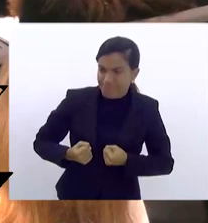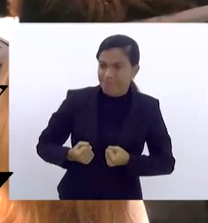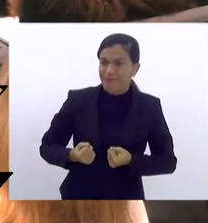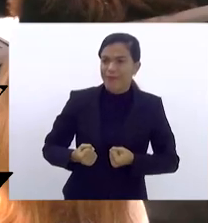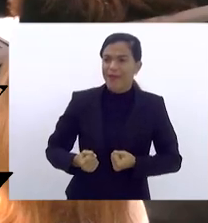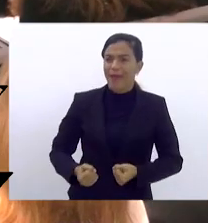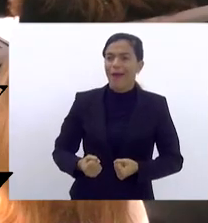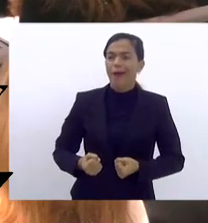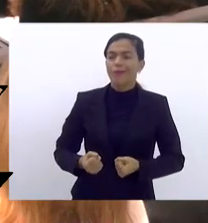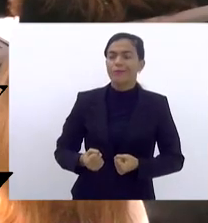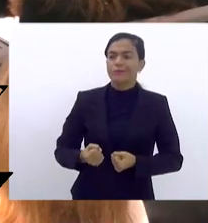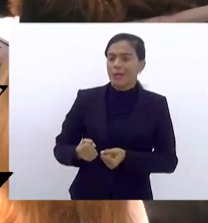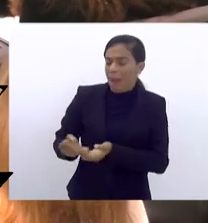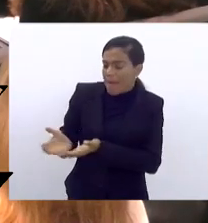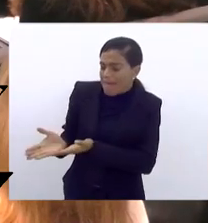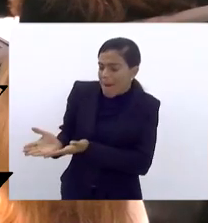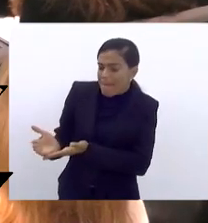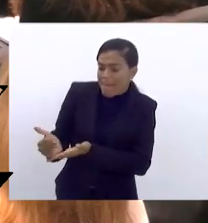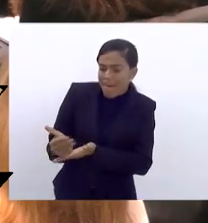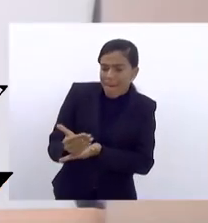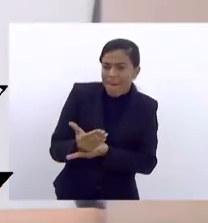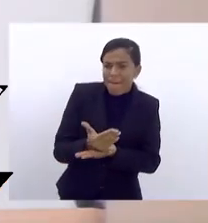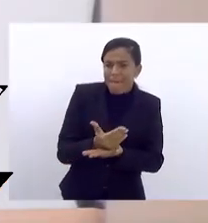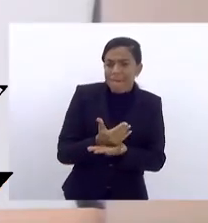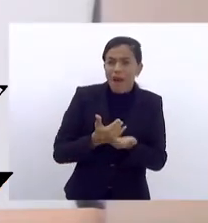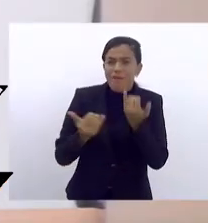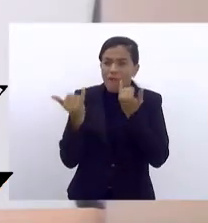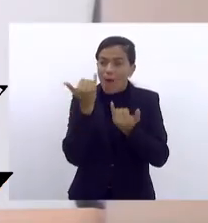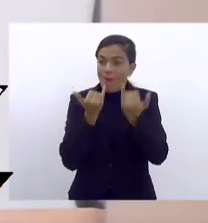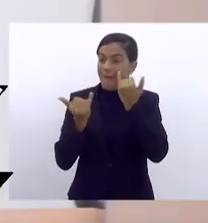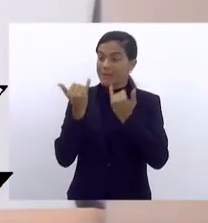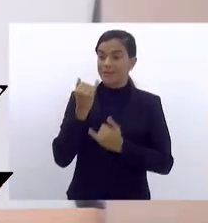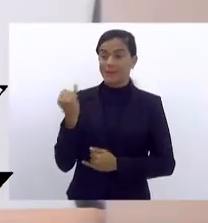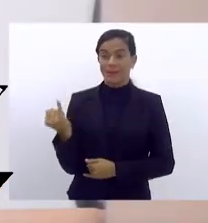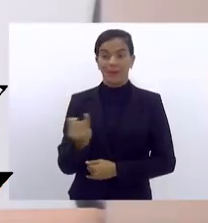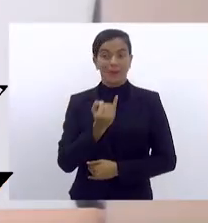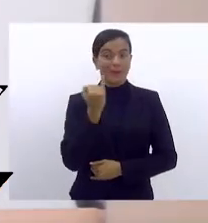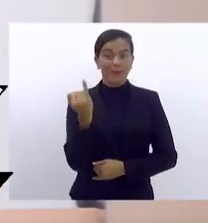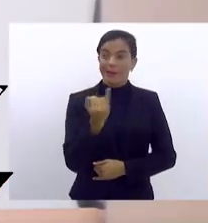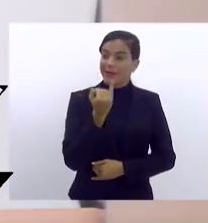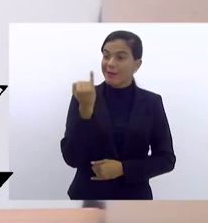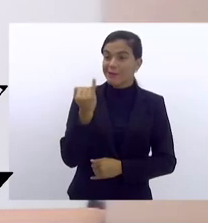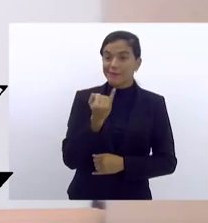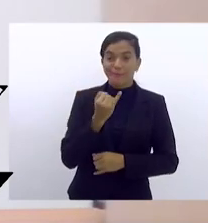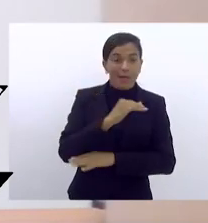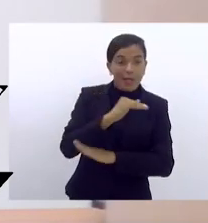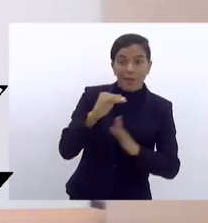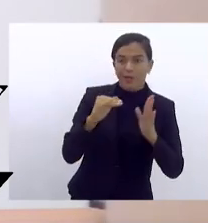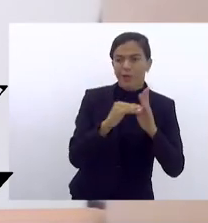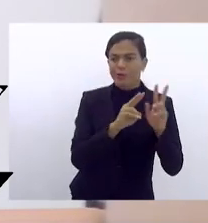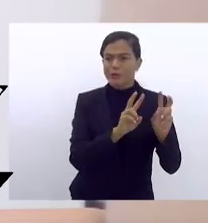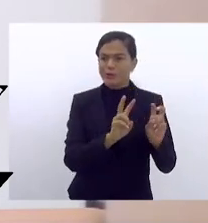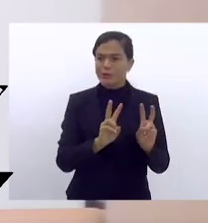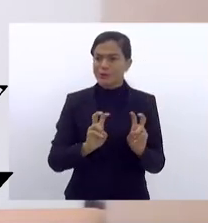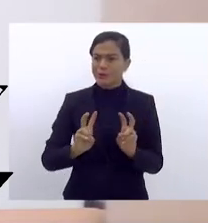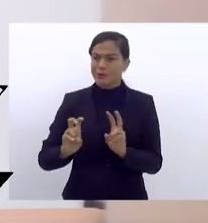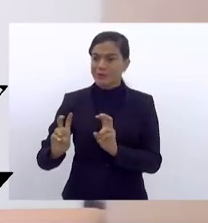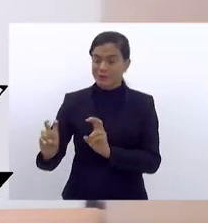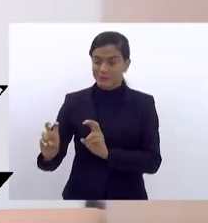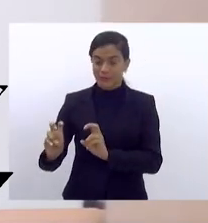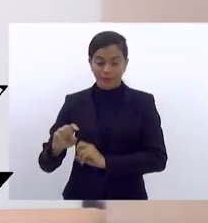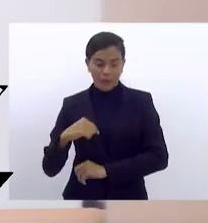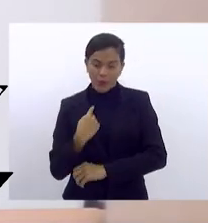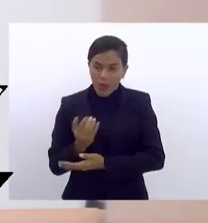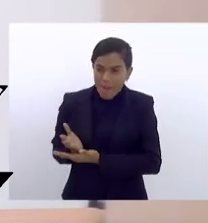dados informações e contribuições relevantes para todos os temas e quando a gente